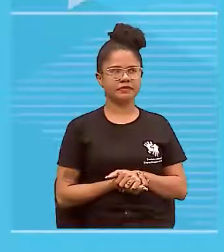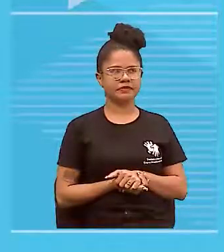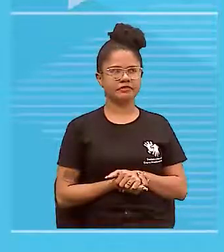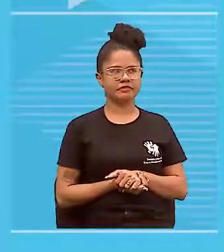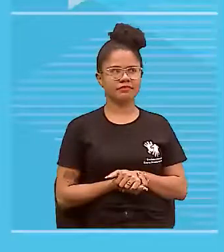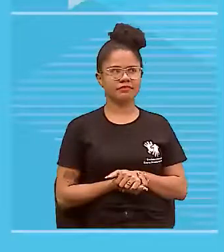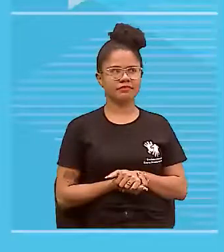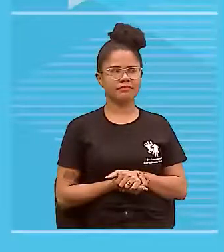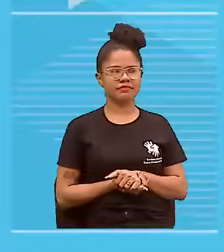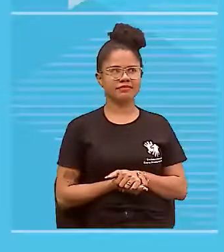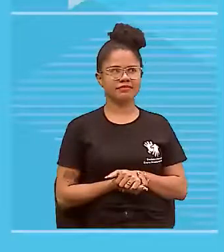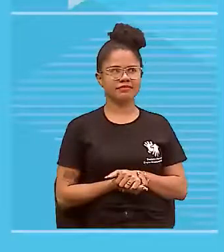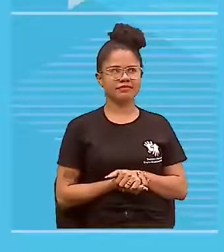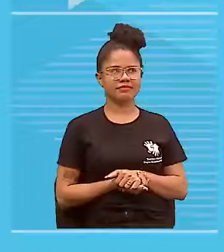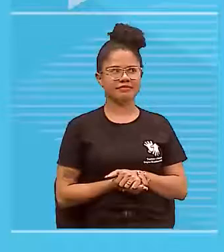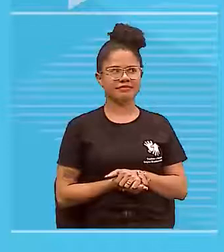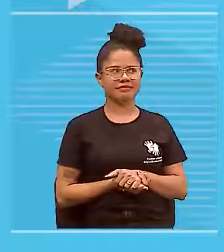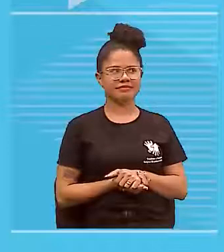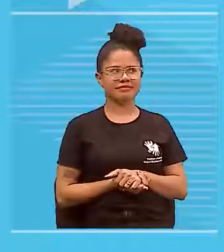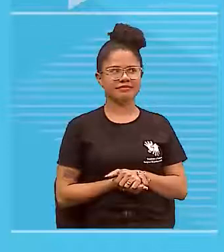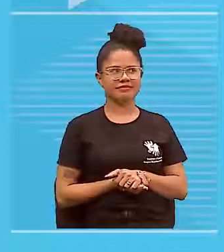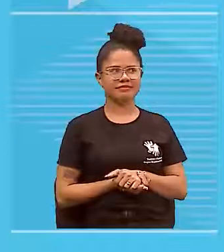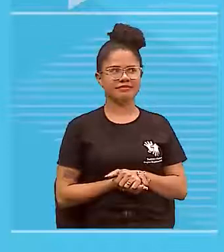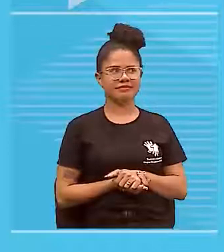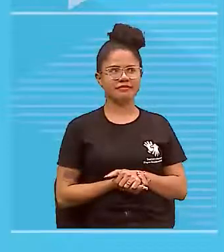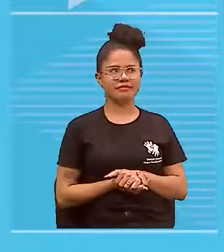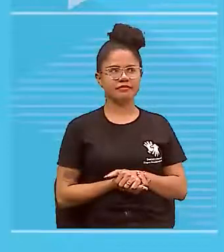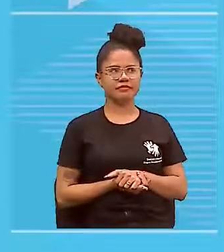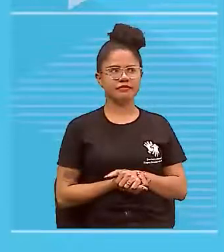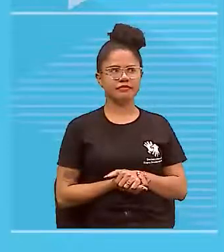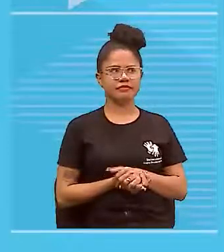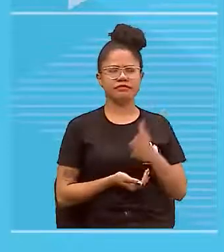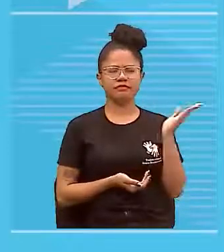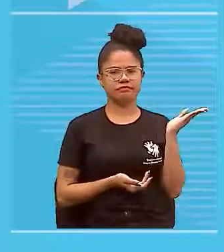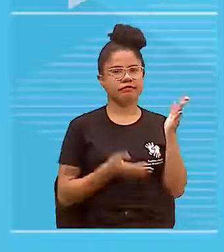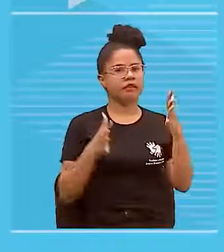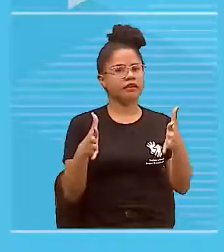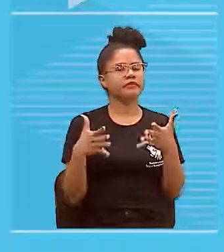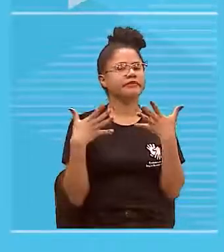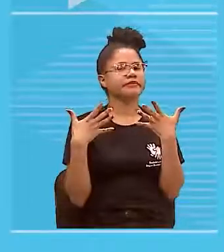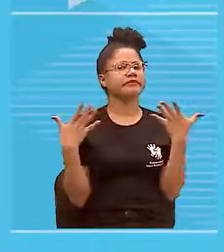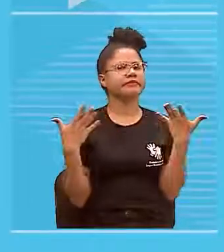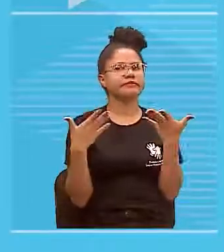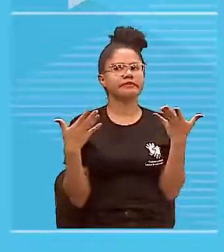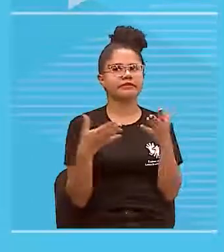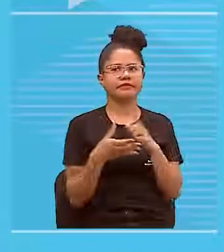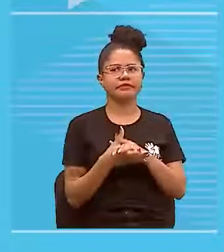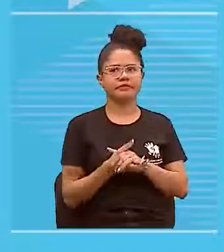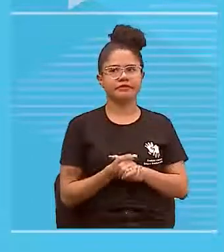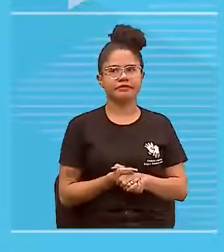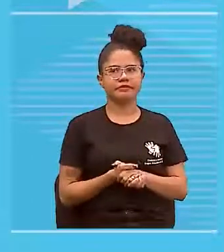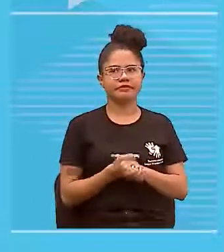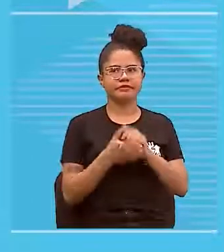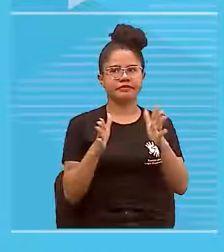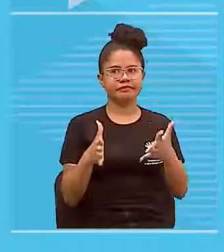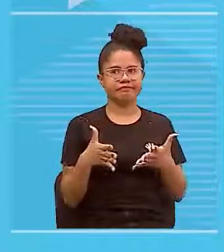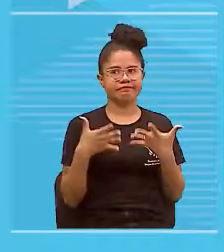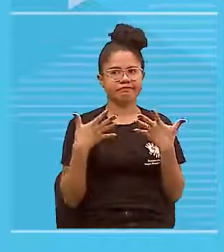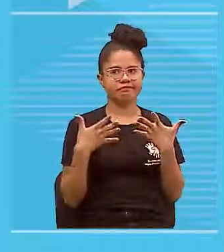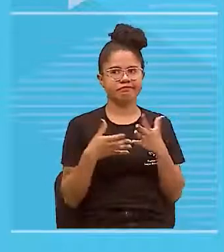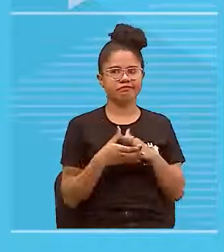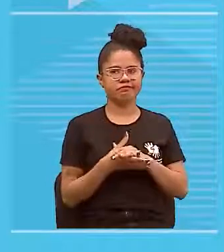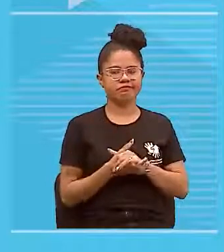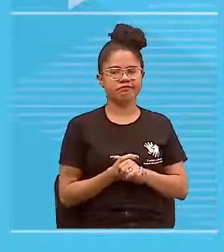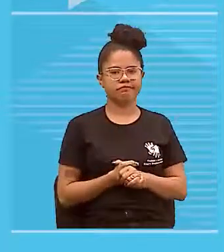real classificam-se como adjetivos presta atenção tudo presta atenção